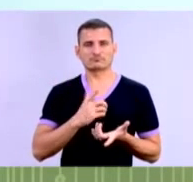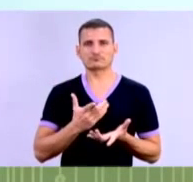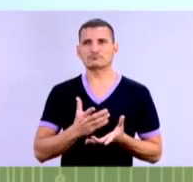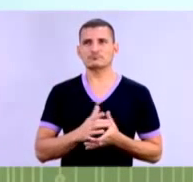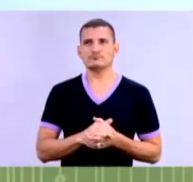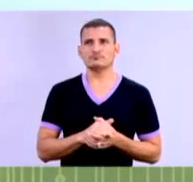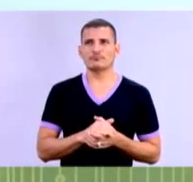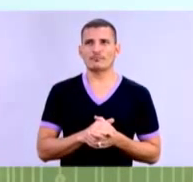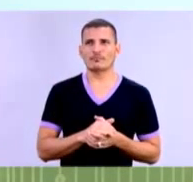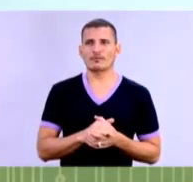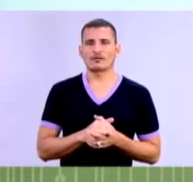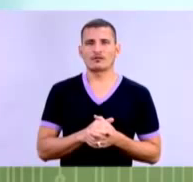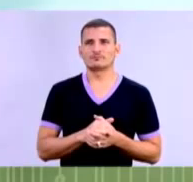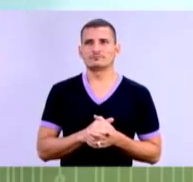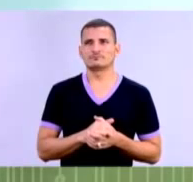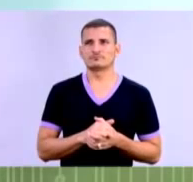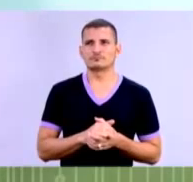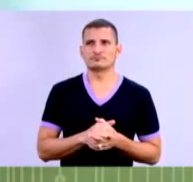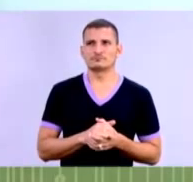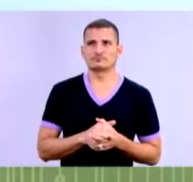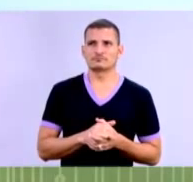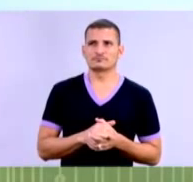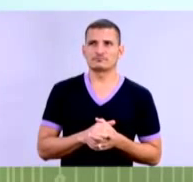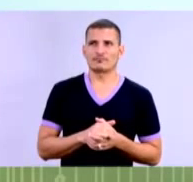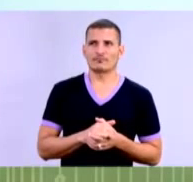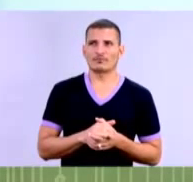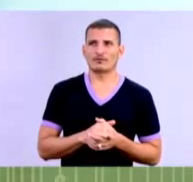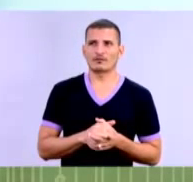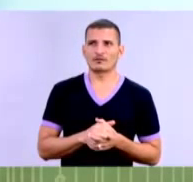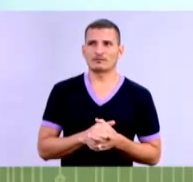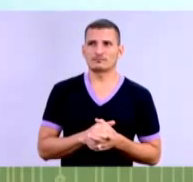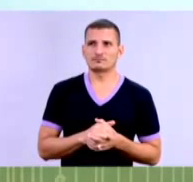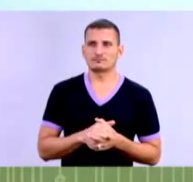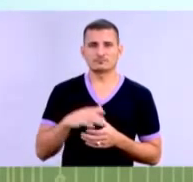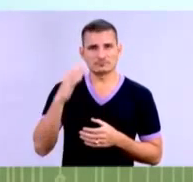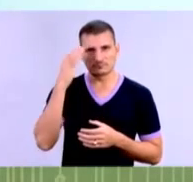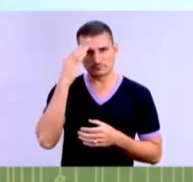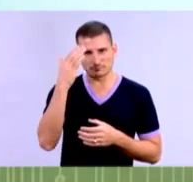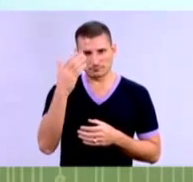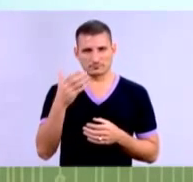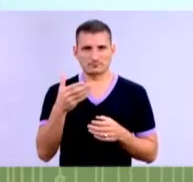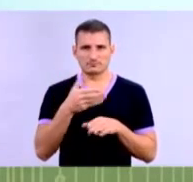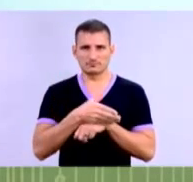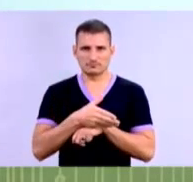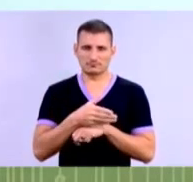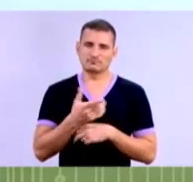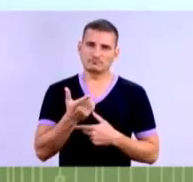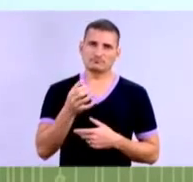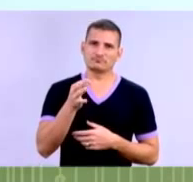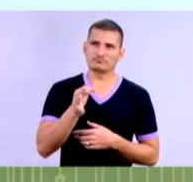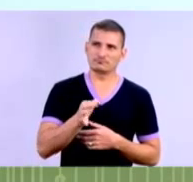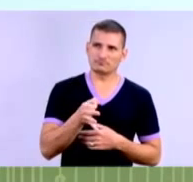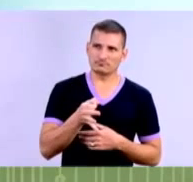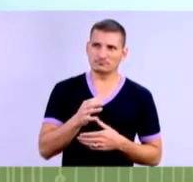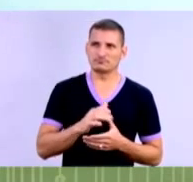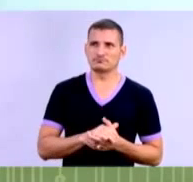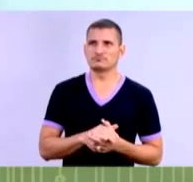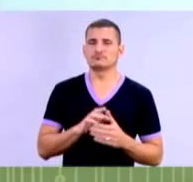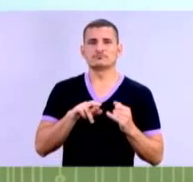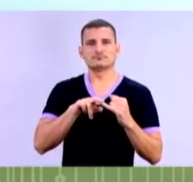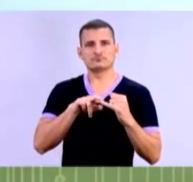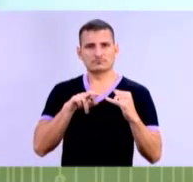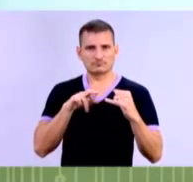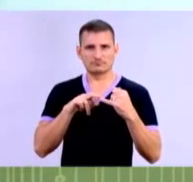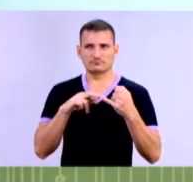do funcionamento, ok? Bom, então, obrigado pela participação, é isso mesmo. Cada fio, cada